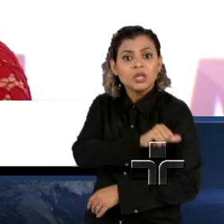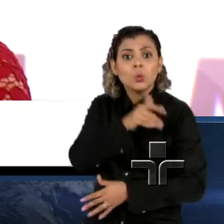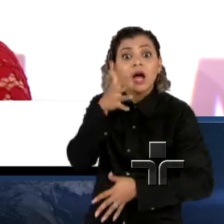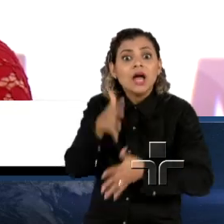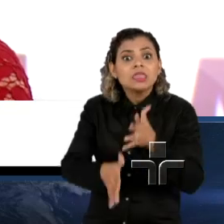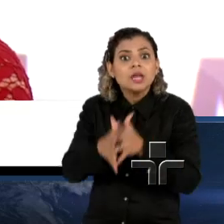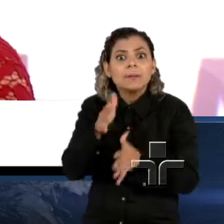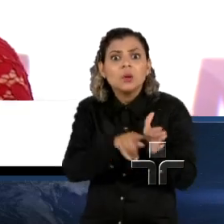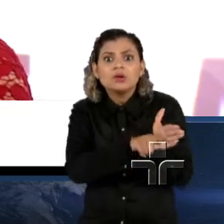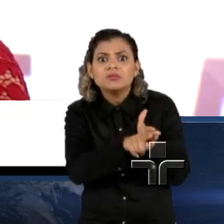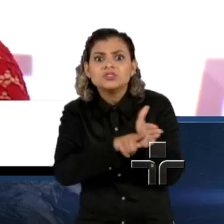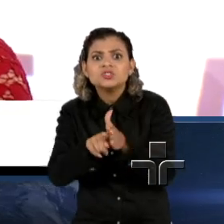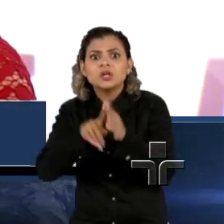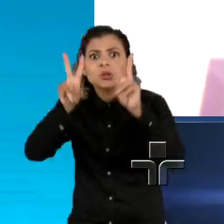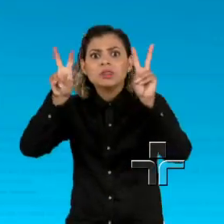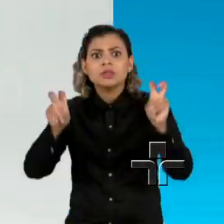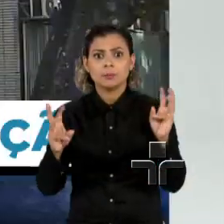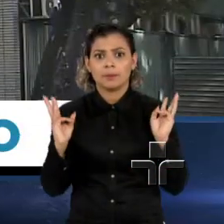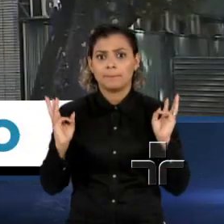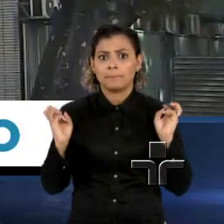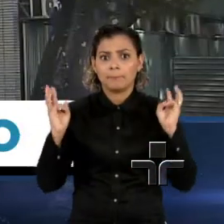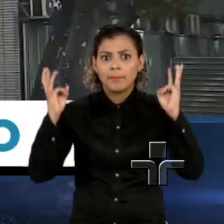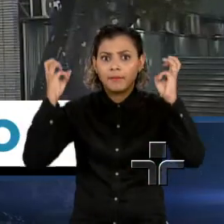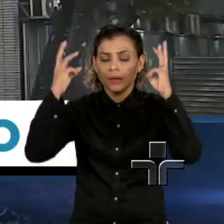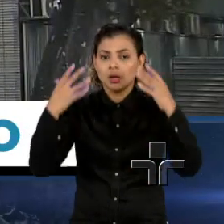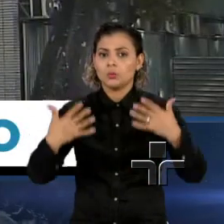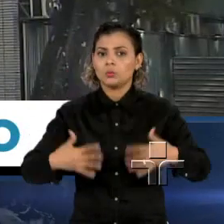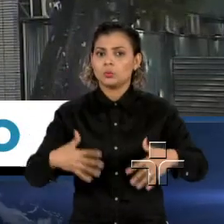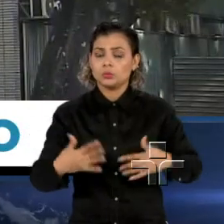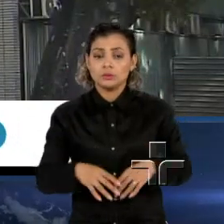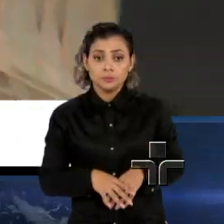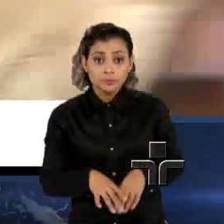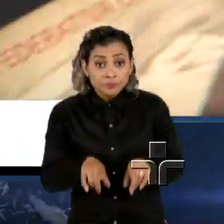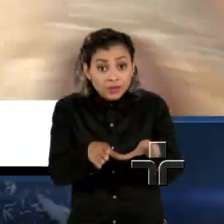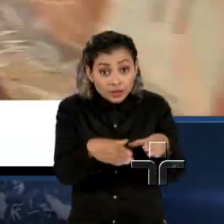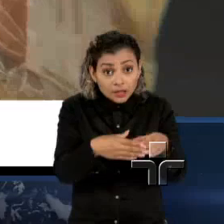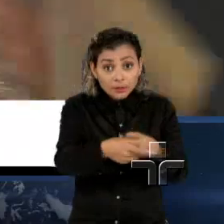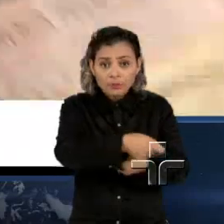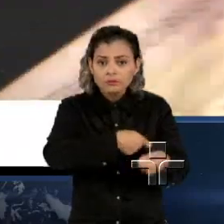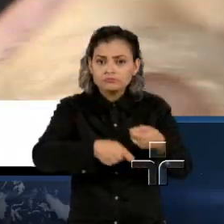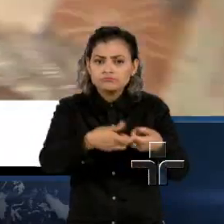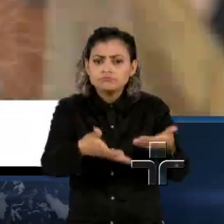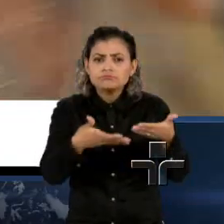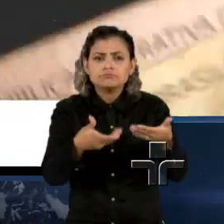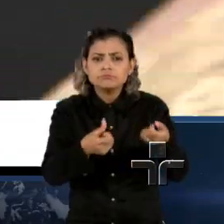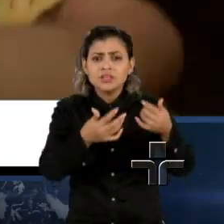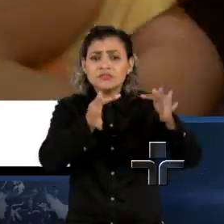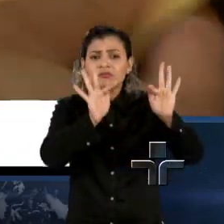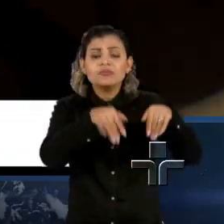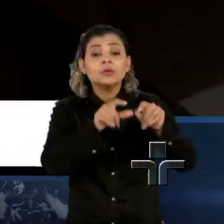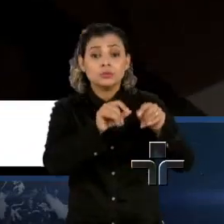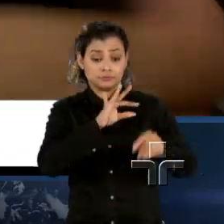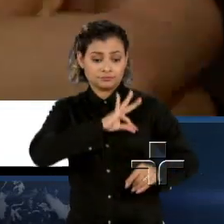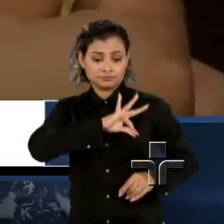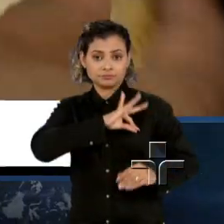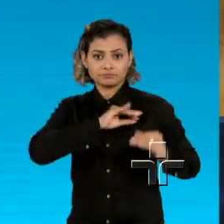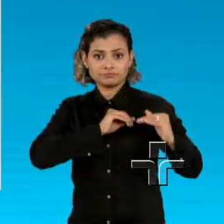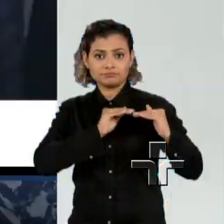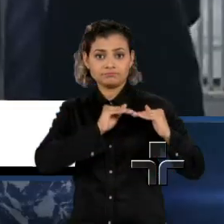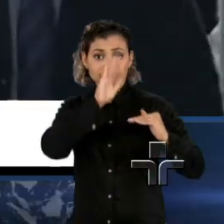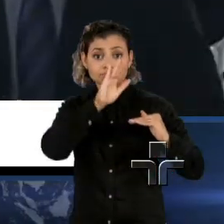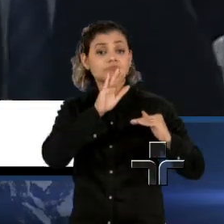as investigações do caso Marielle. Equipe econômica estuda o fim do reajuste do salário mínimo pela